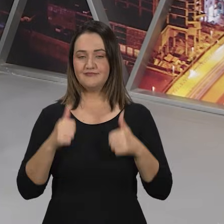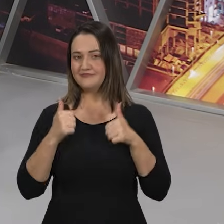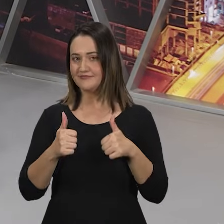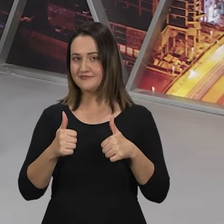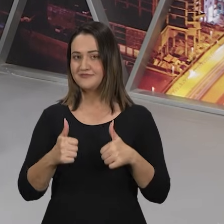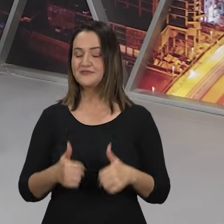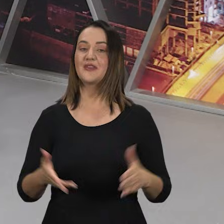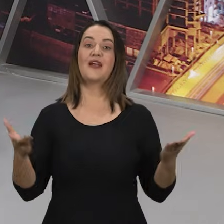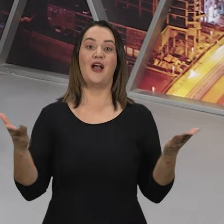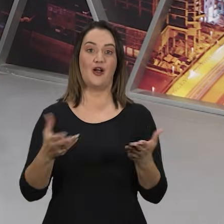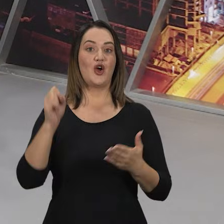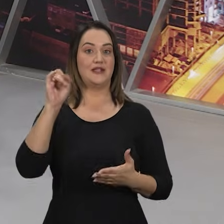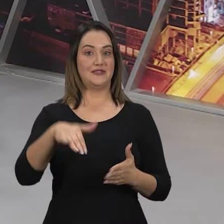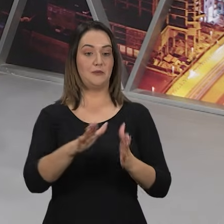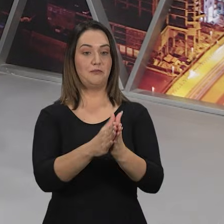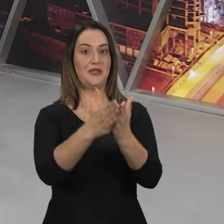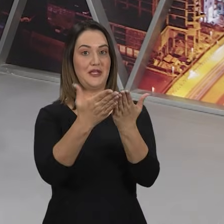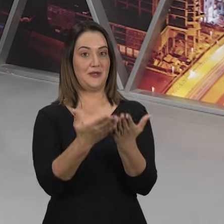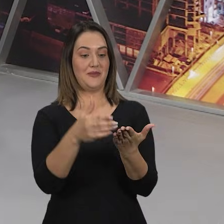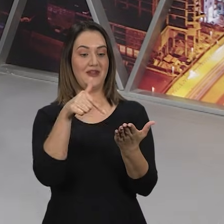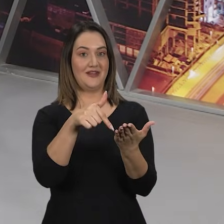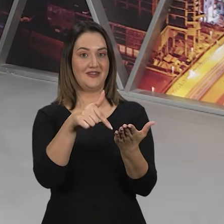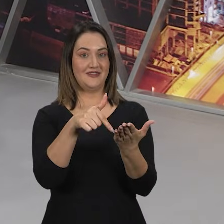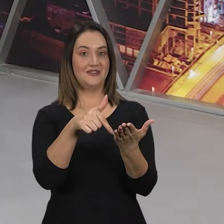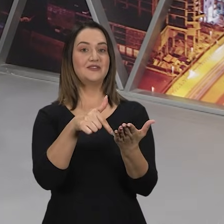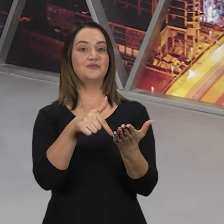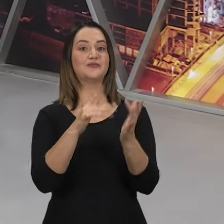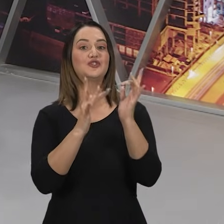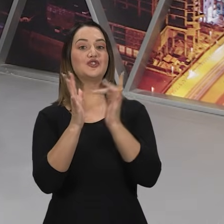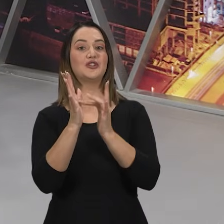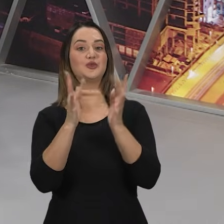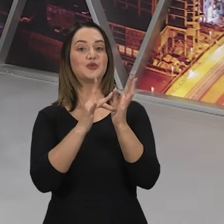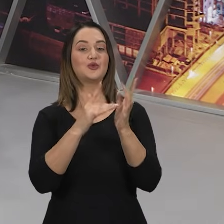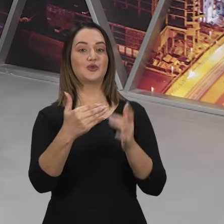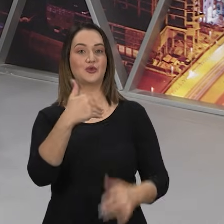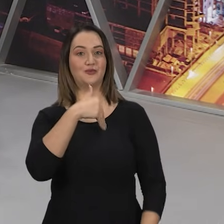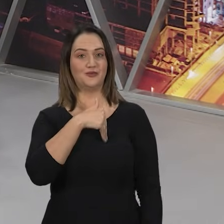bom? Bom, agora sim, Bíblia na mão, tá aqui,